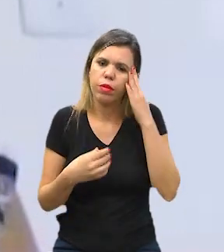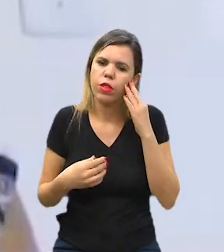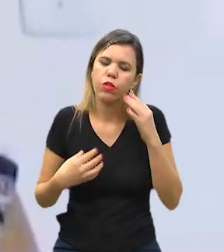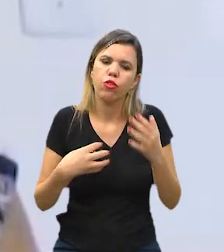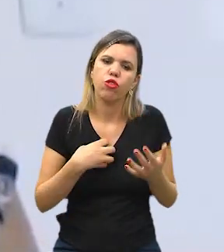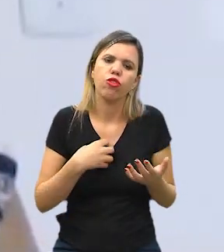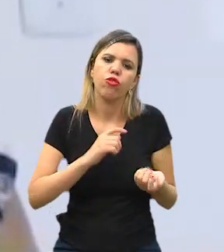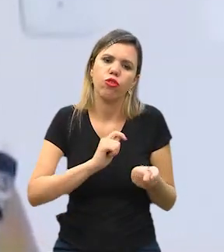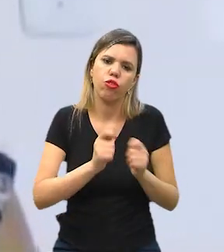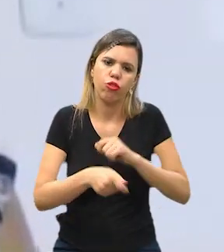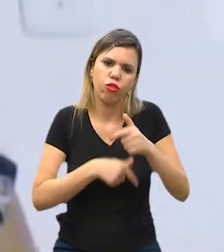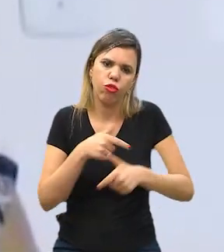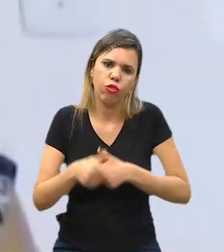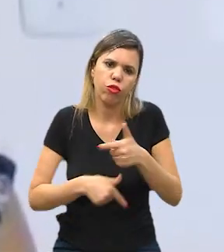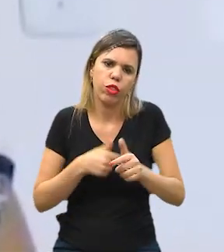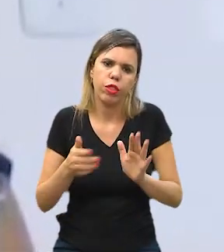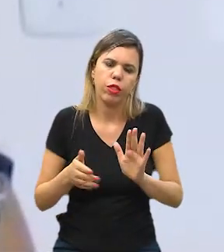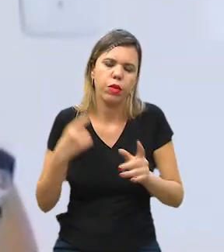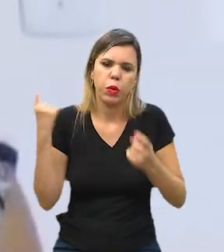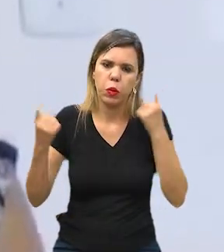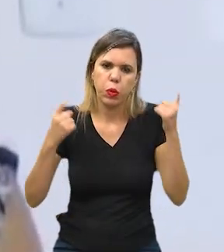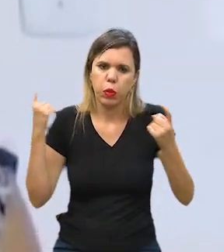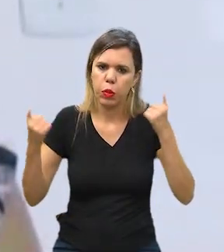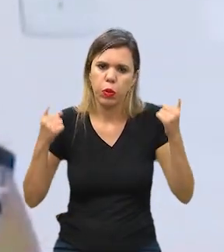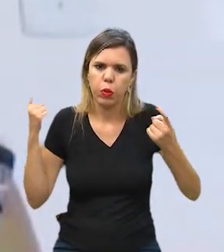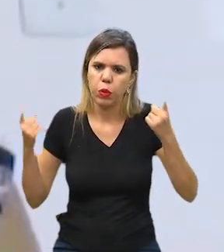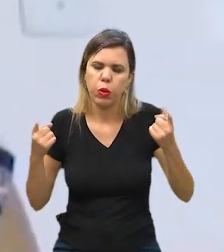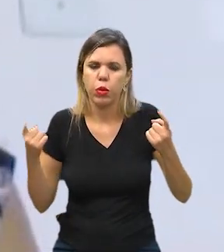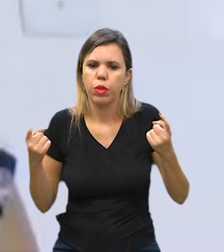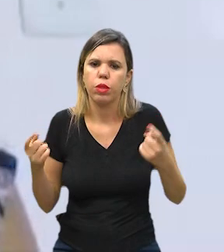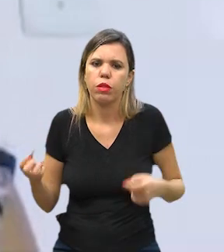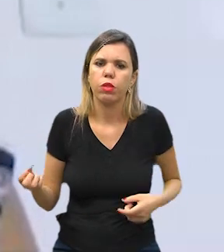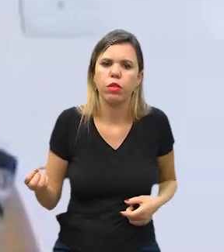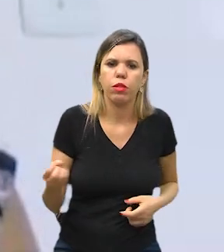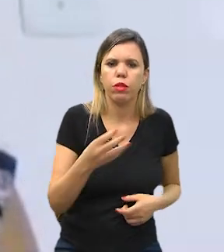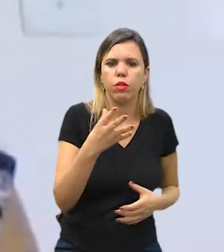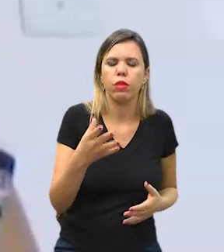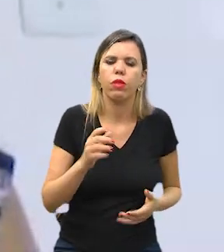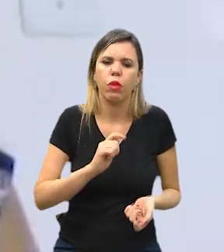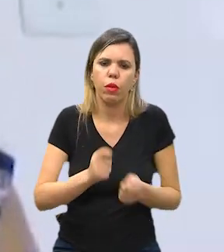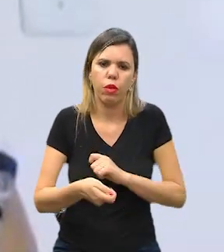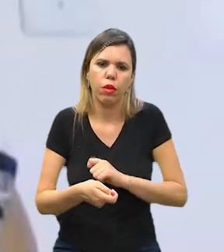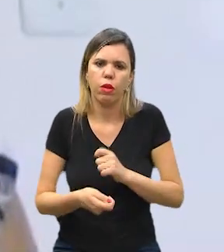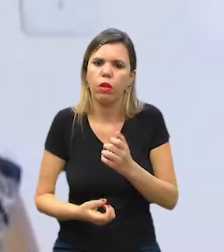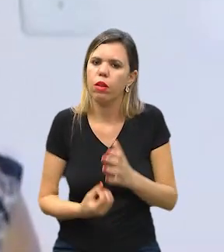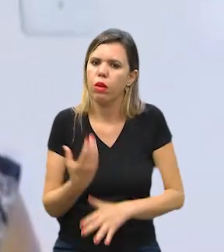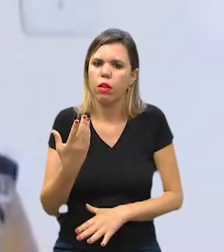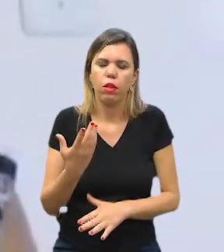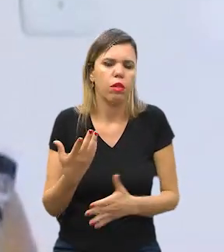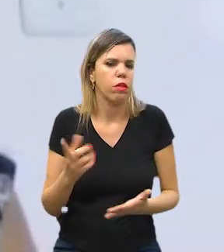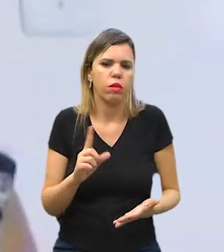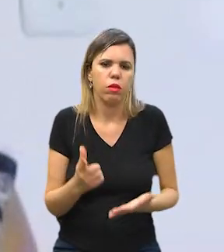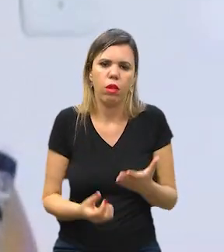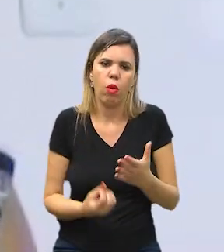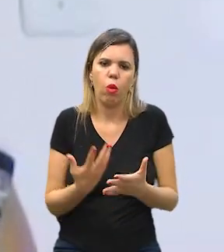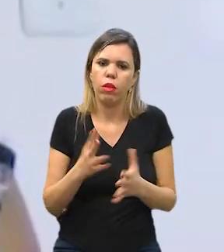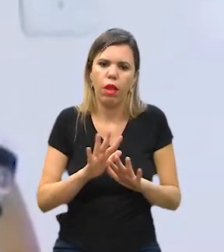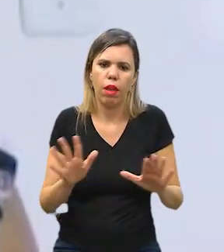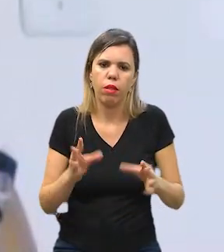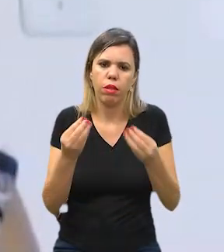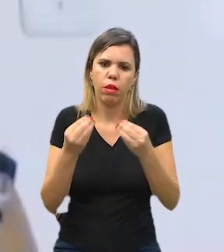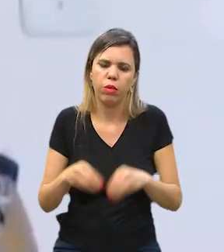nisso, né? Nessas novas configurações do trabalho. A gente tem uma preocupação muito grande em que essas novas configurações, elas não